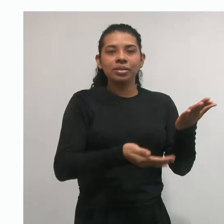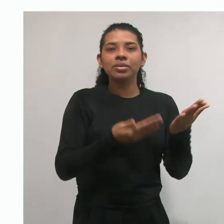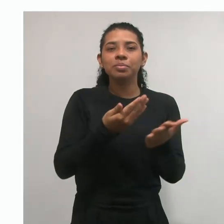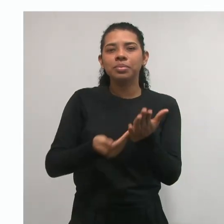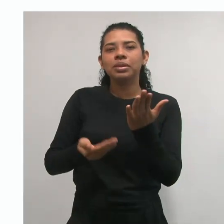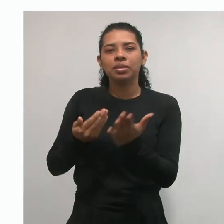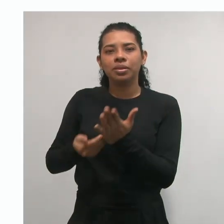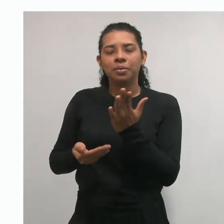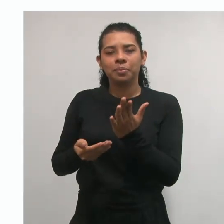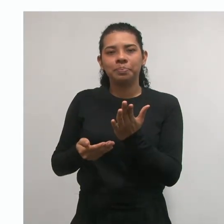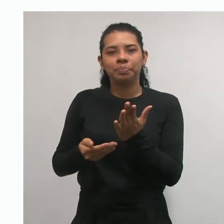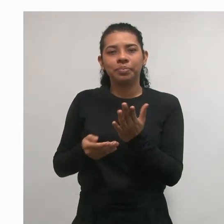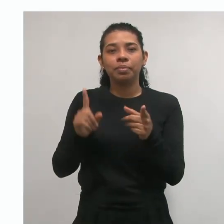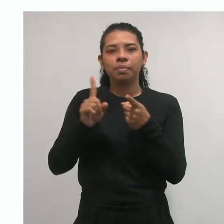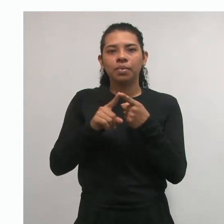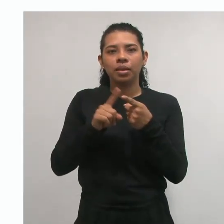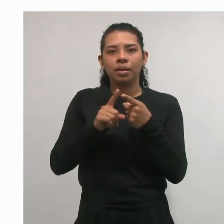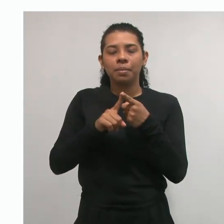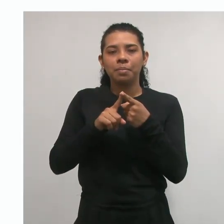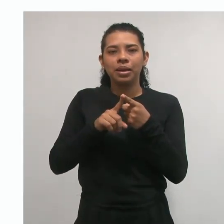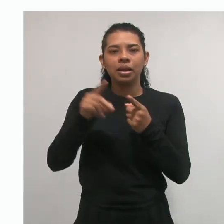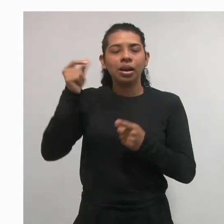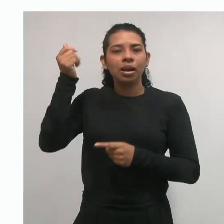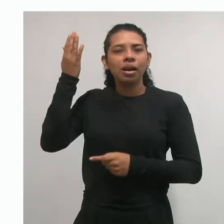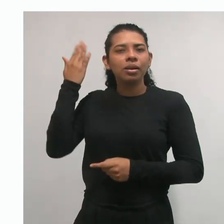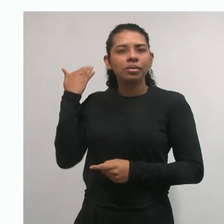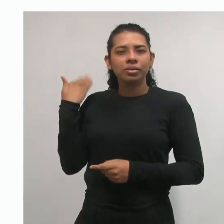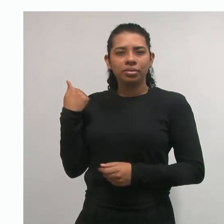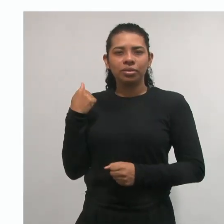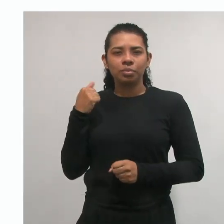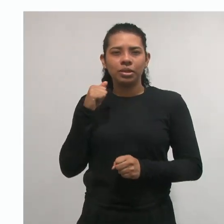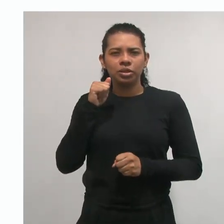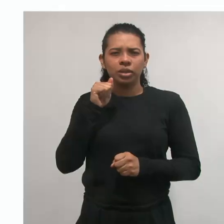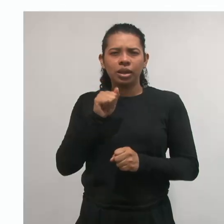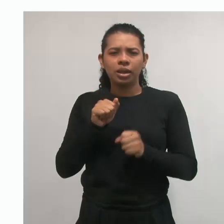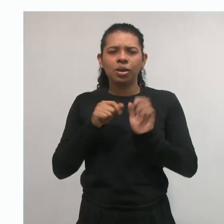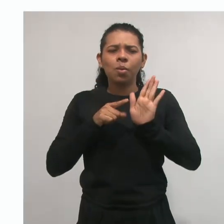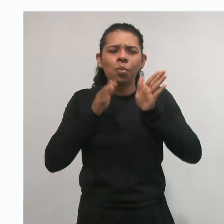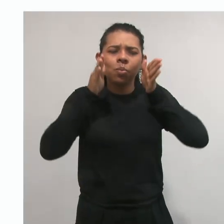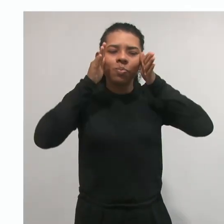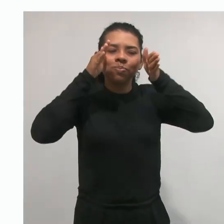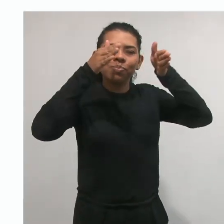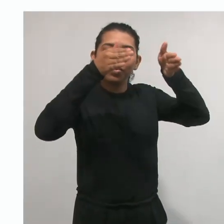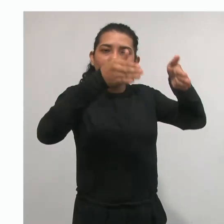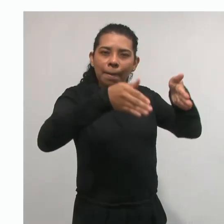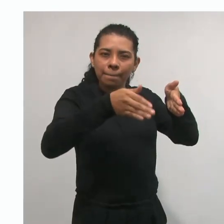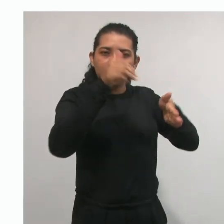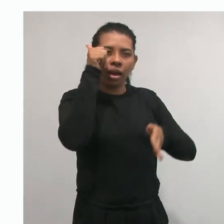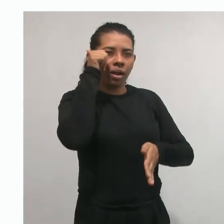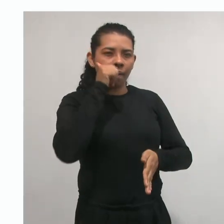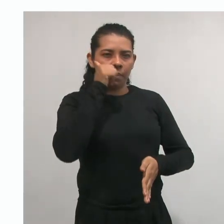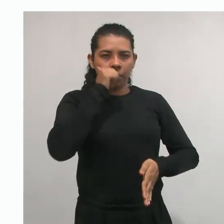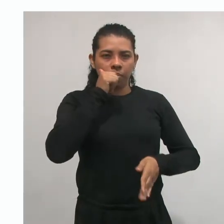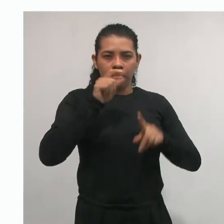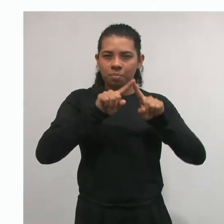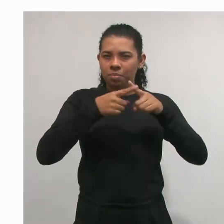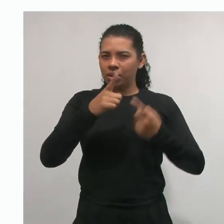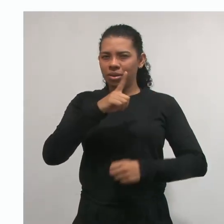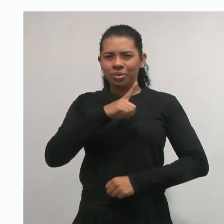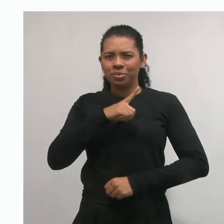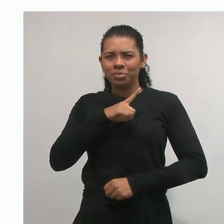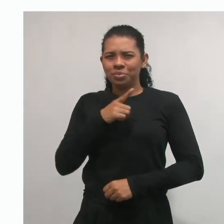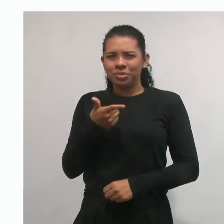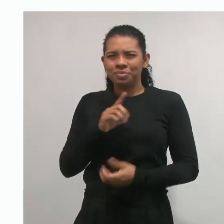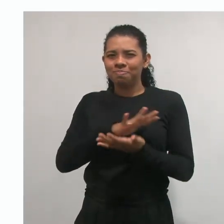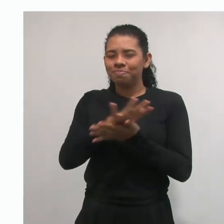movimento feminista, ele colocava luz sobre a situação das mulheres, mas não havia aí